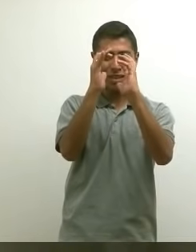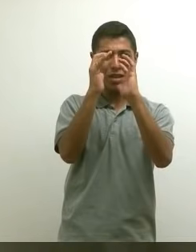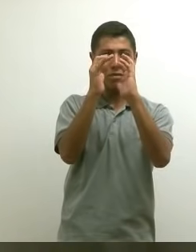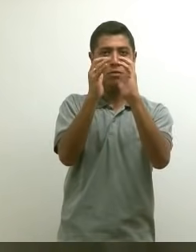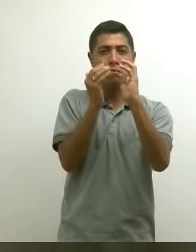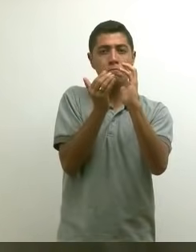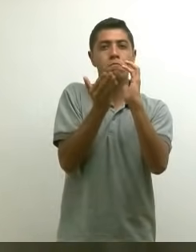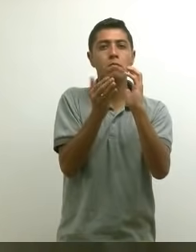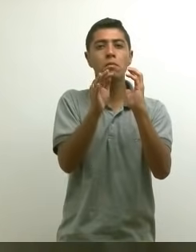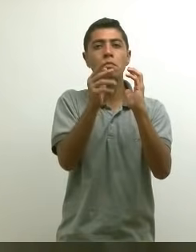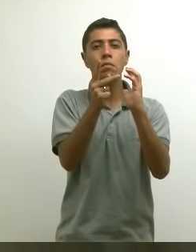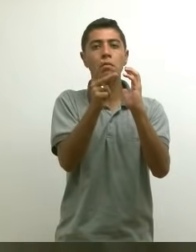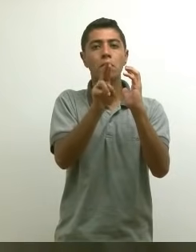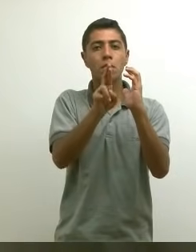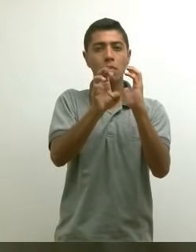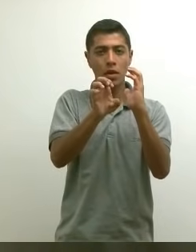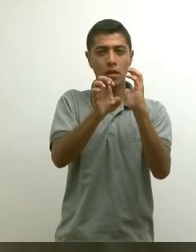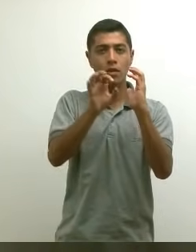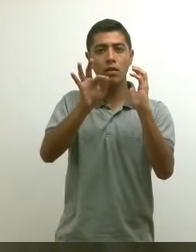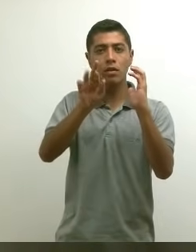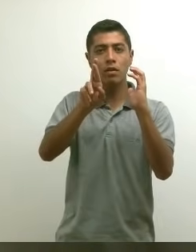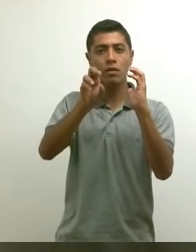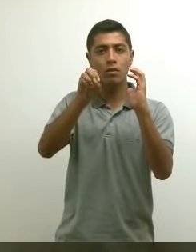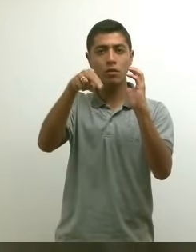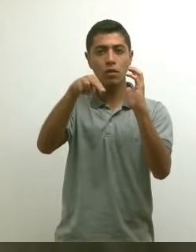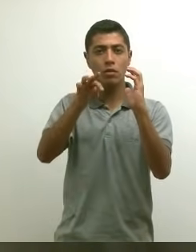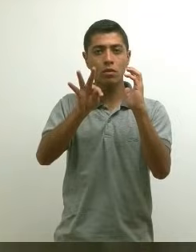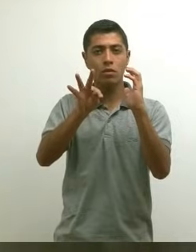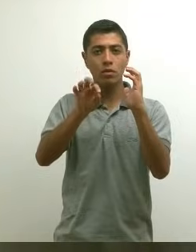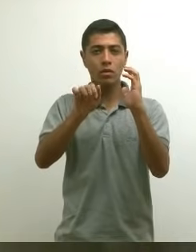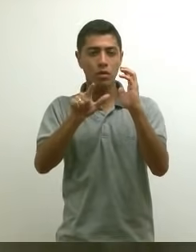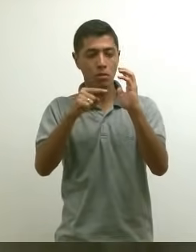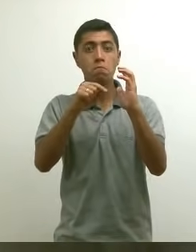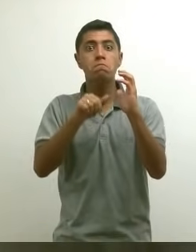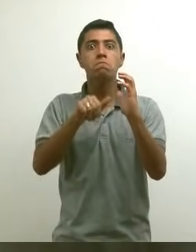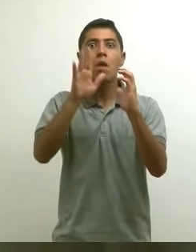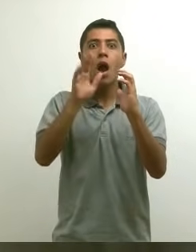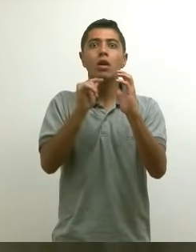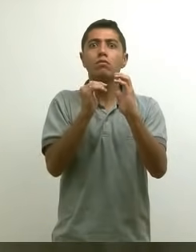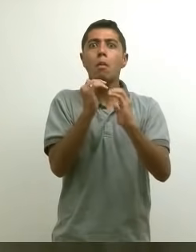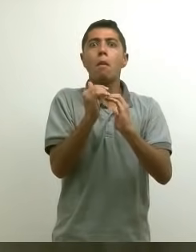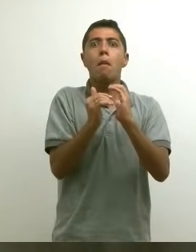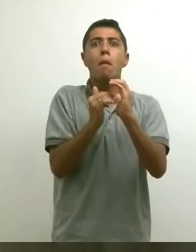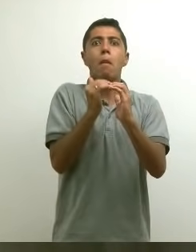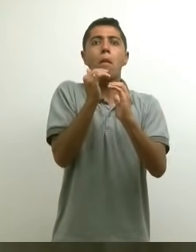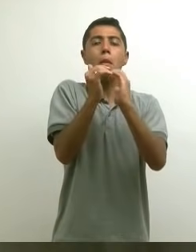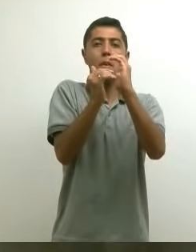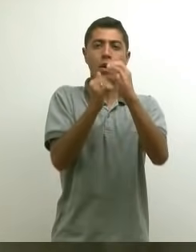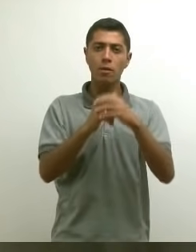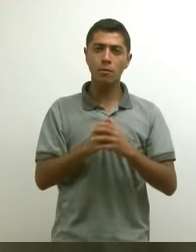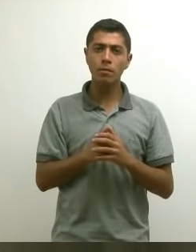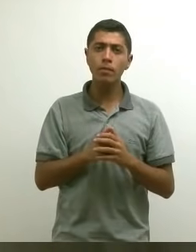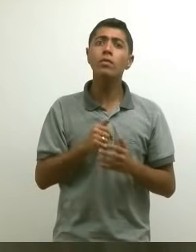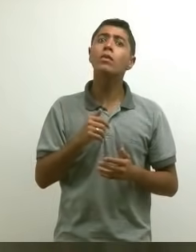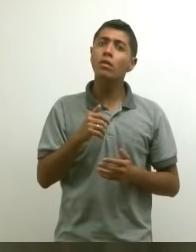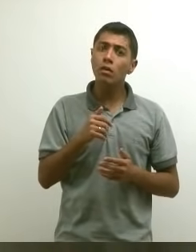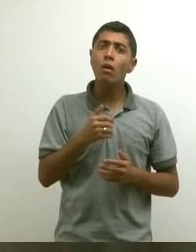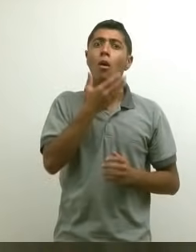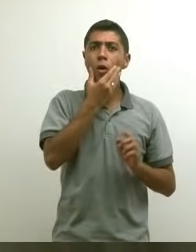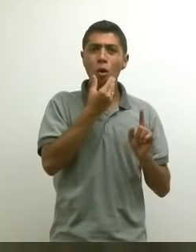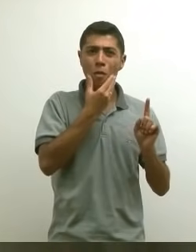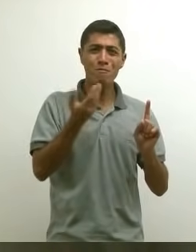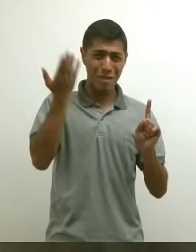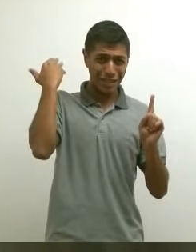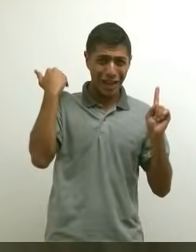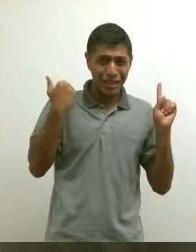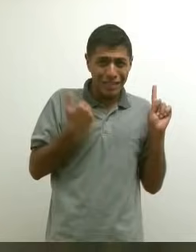do ser humano devendo que a face vai reduzindo nariz vai reduzindo a mandíbula reduzindo o espaço